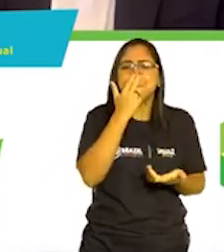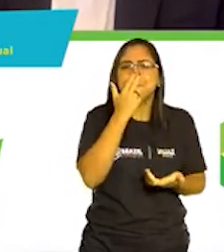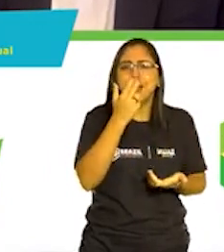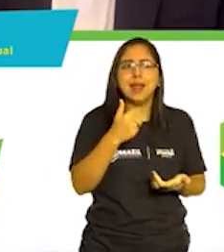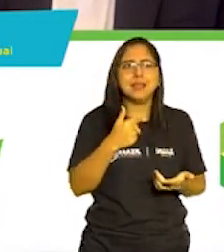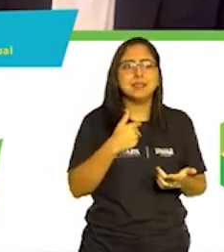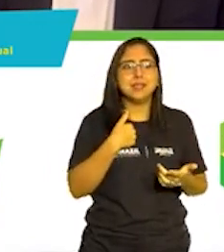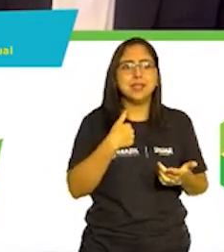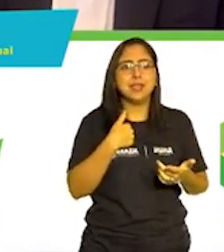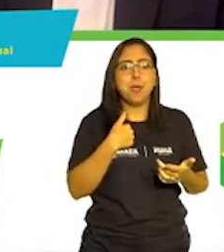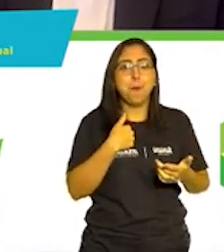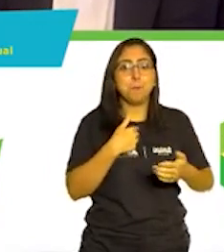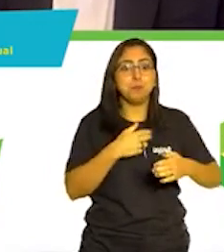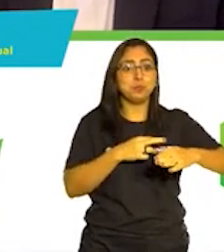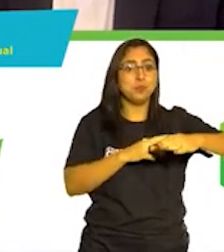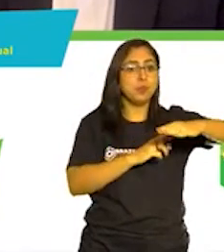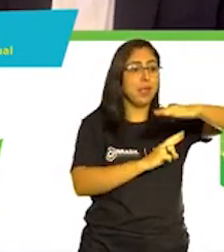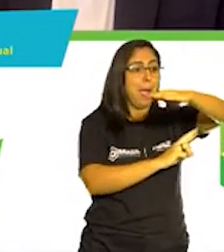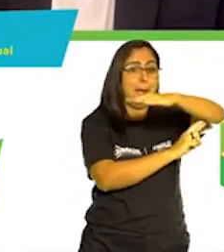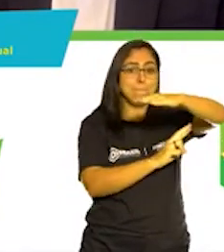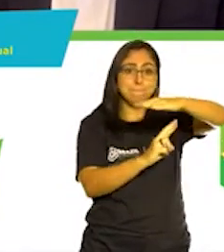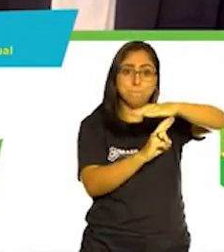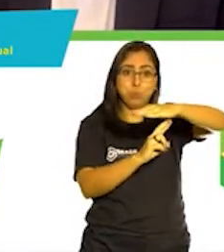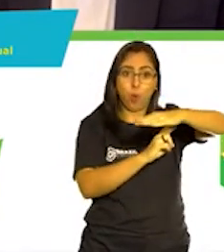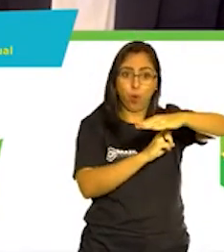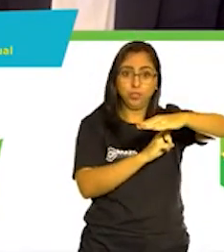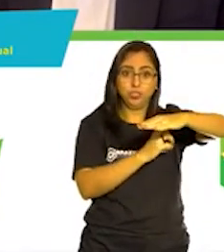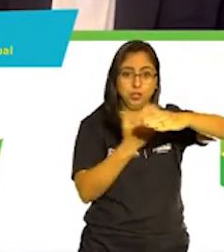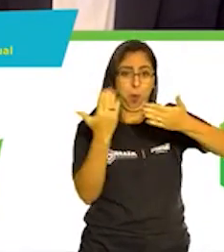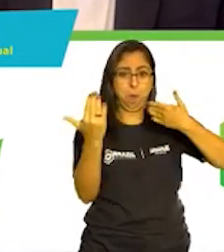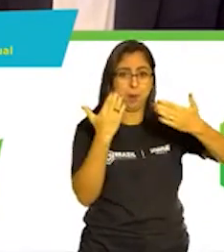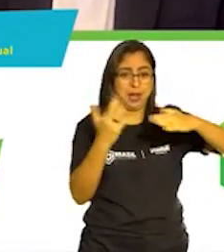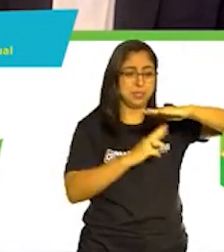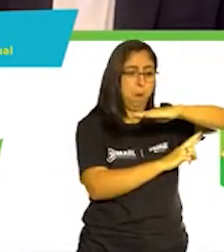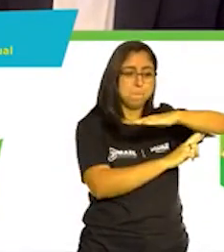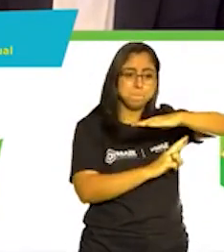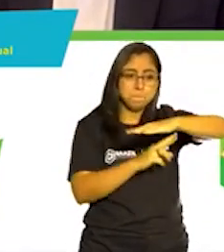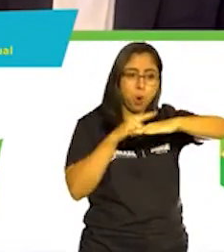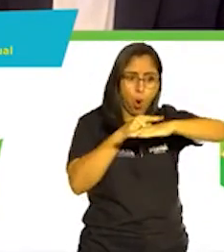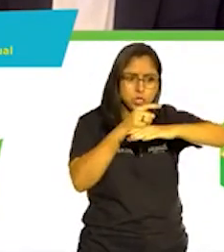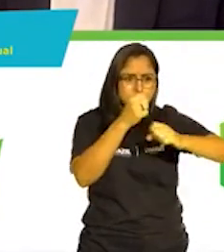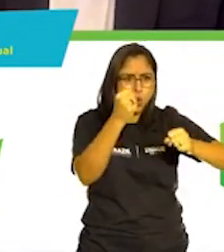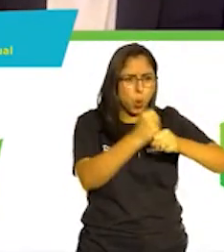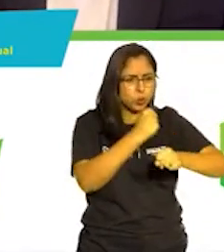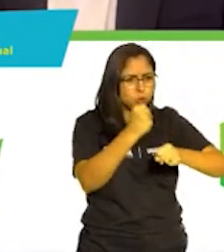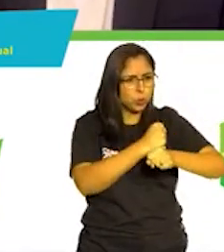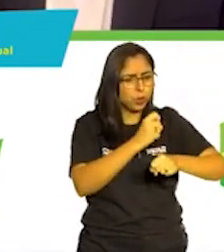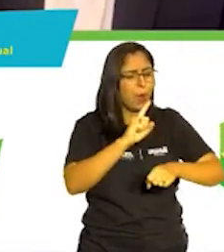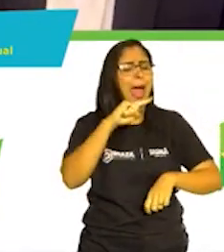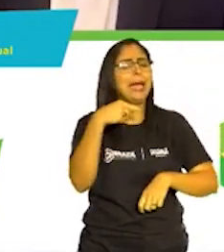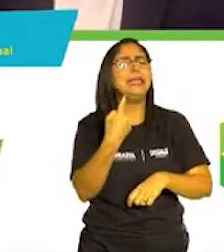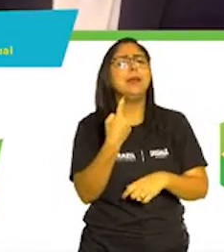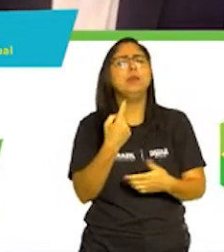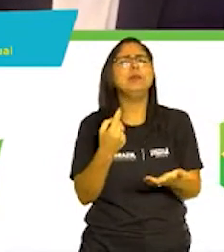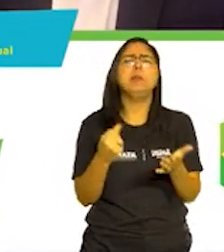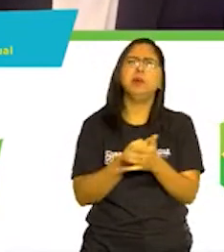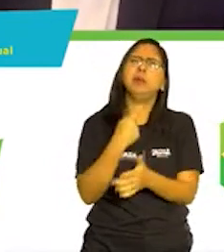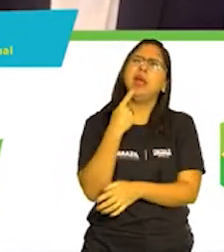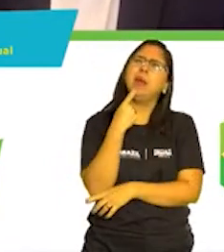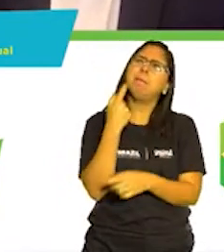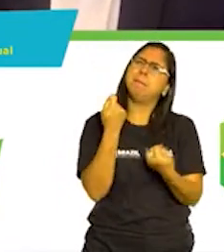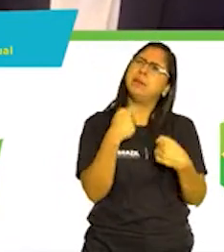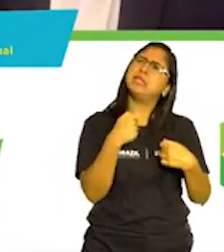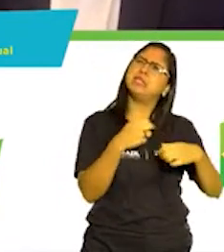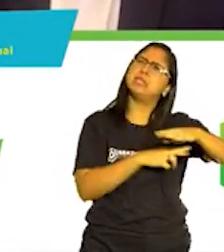a ponte para depois discutir se era para ser construída a ponte ou não, né?